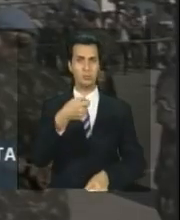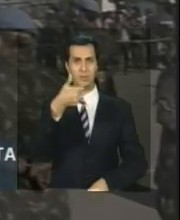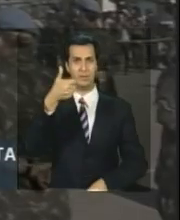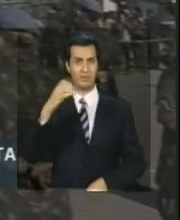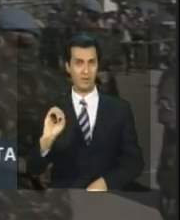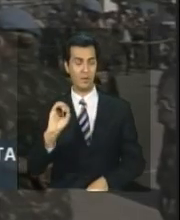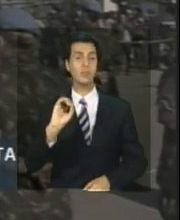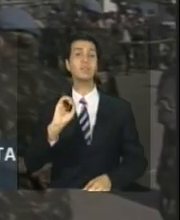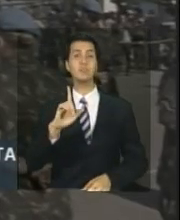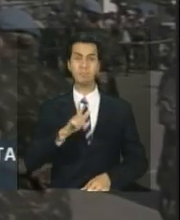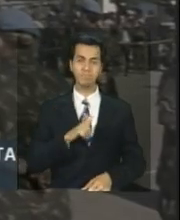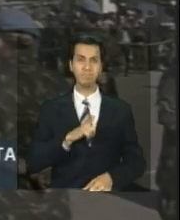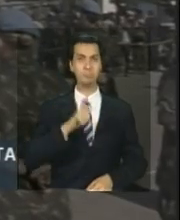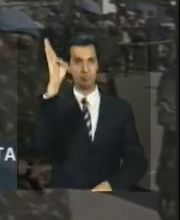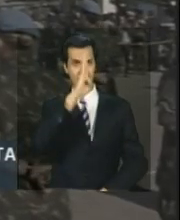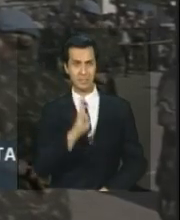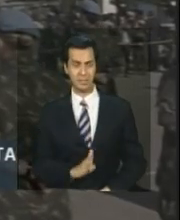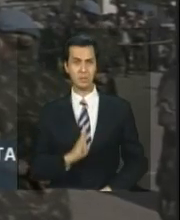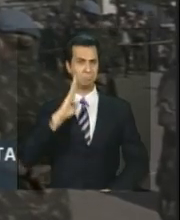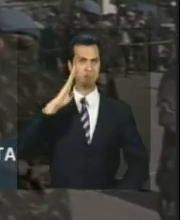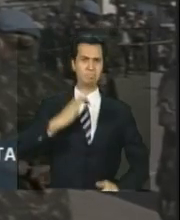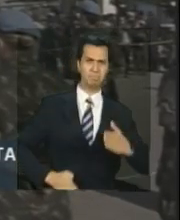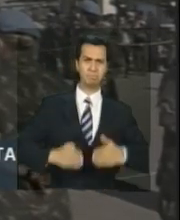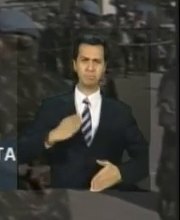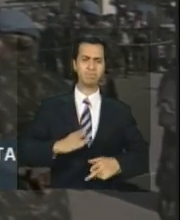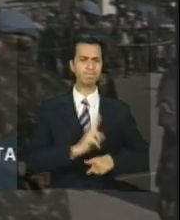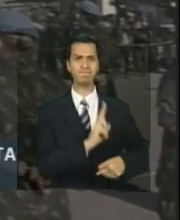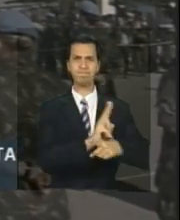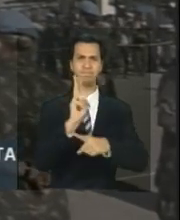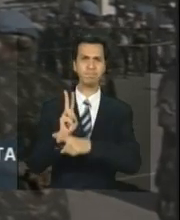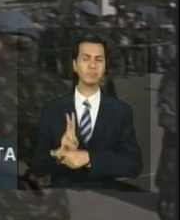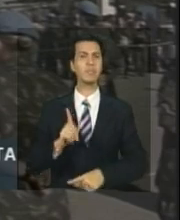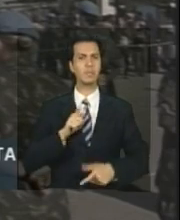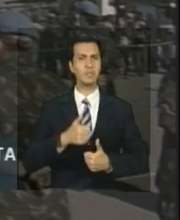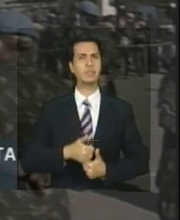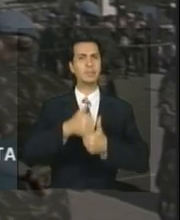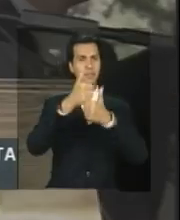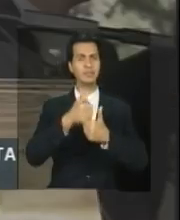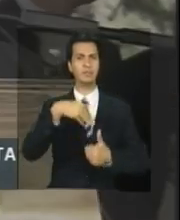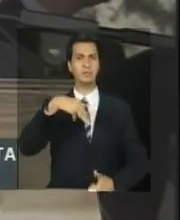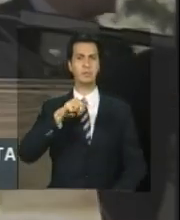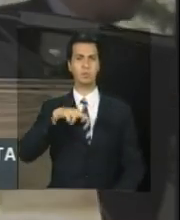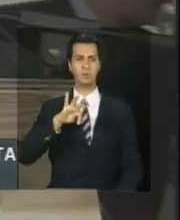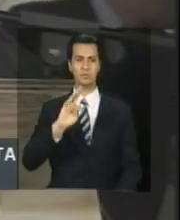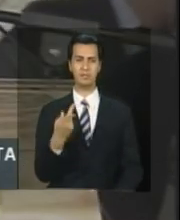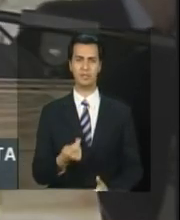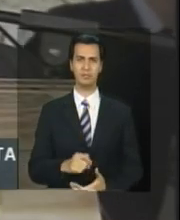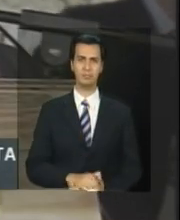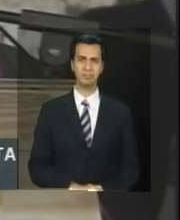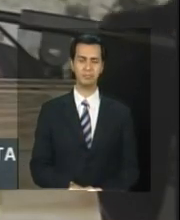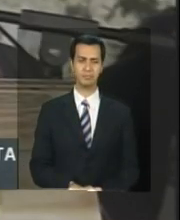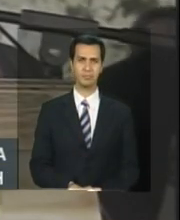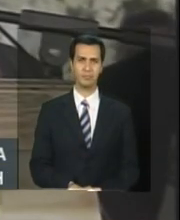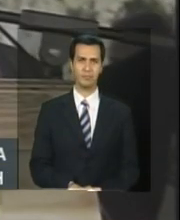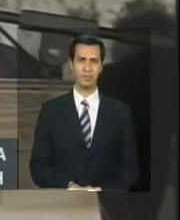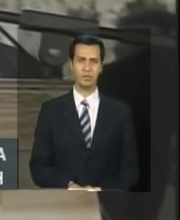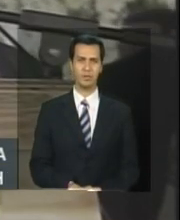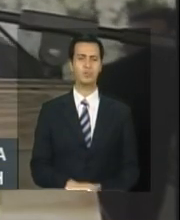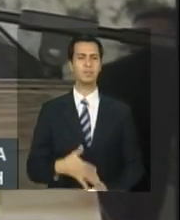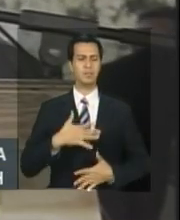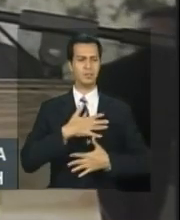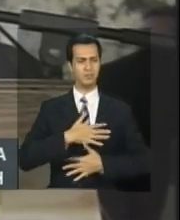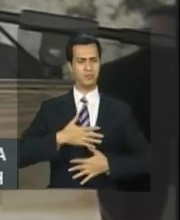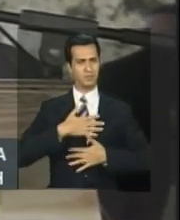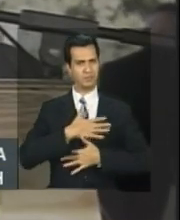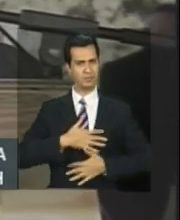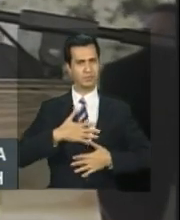brasileiras intensificaram a atuação e se firmaram como liderança da MINUSTAH. É com grande satisfação